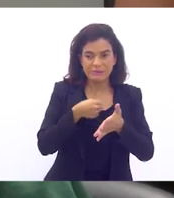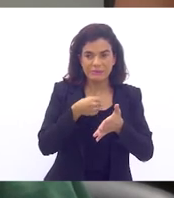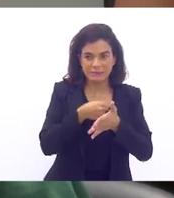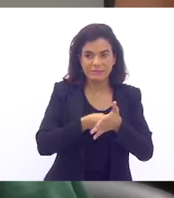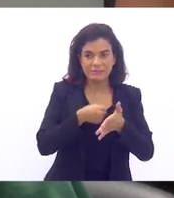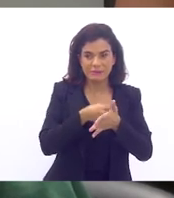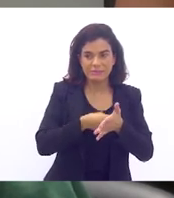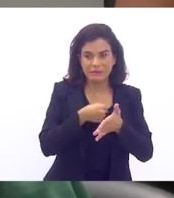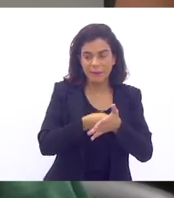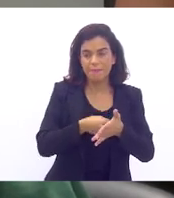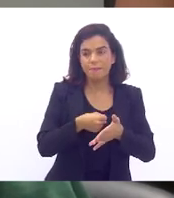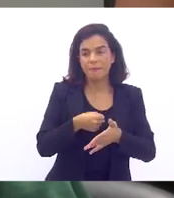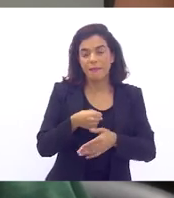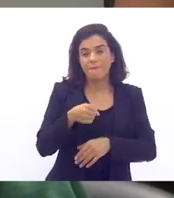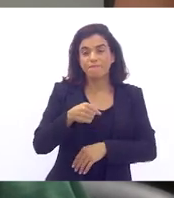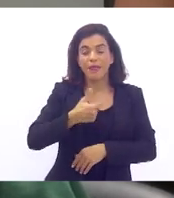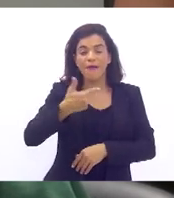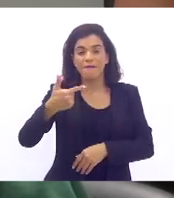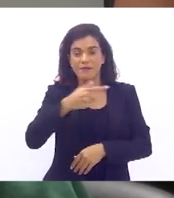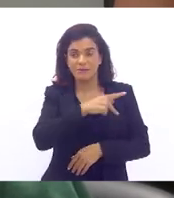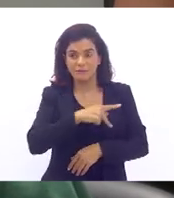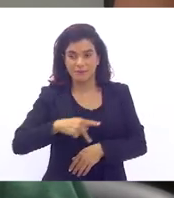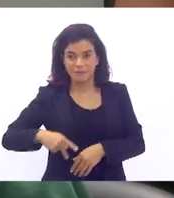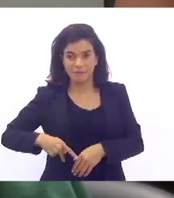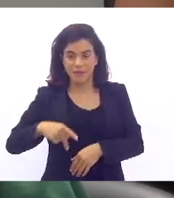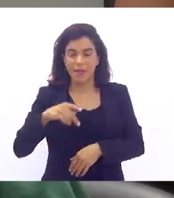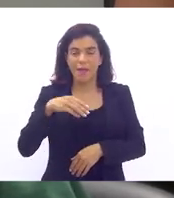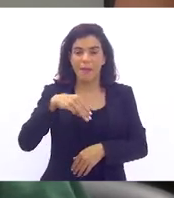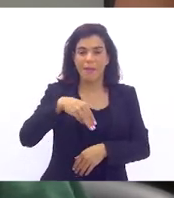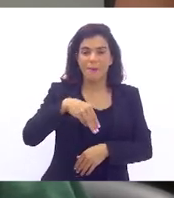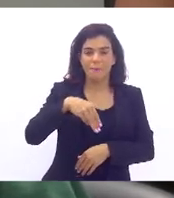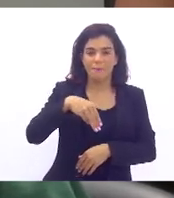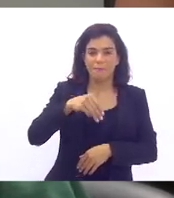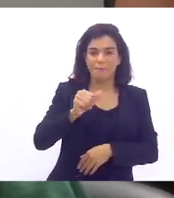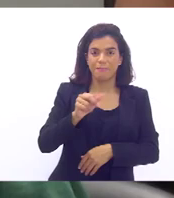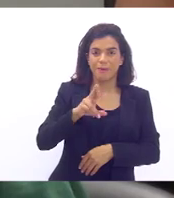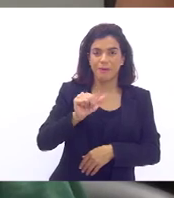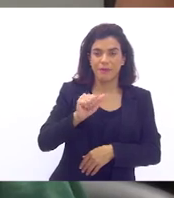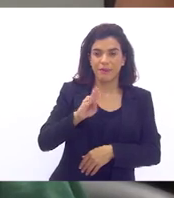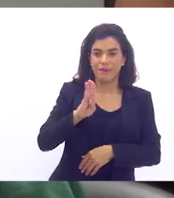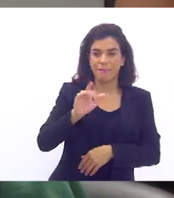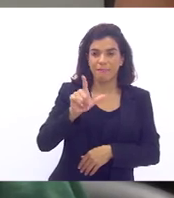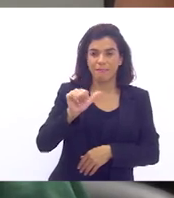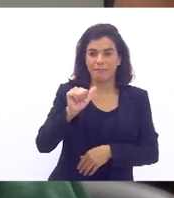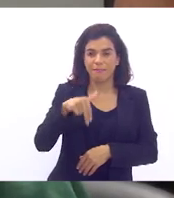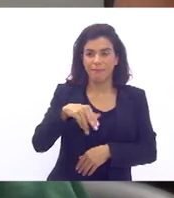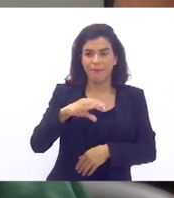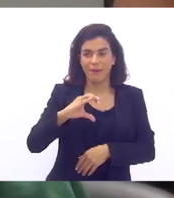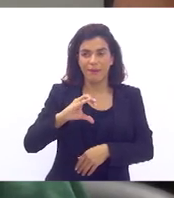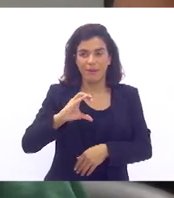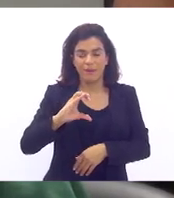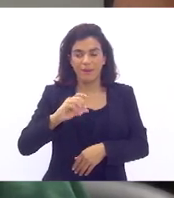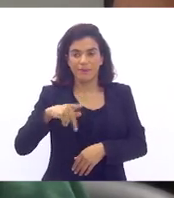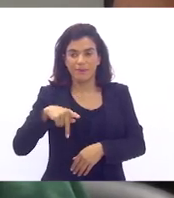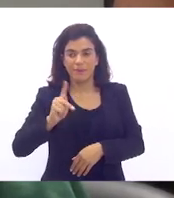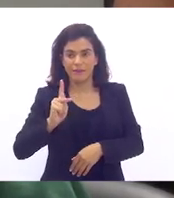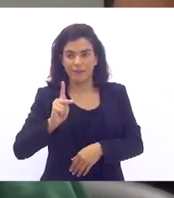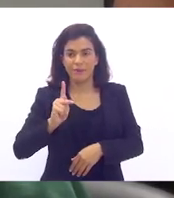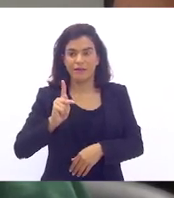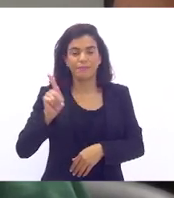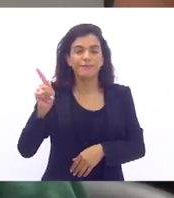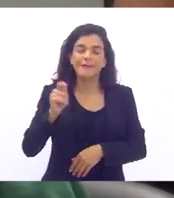a vice-presidente da sociedade que é amar a Blanc né que hoje infelizmente ela não pode estar aqui ela